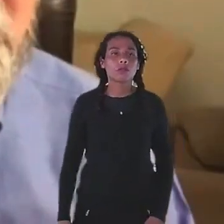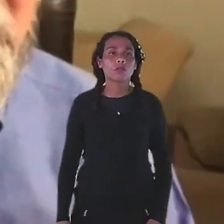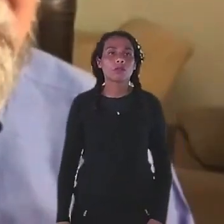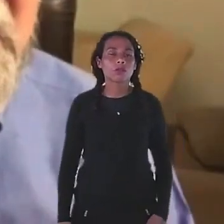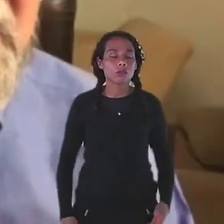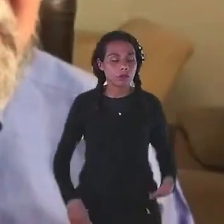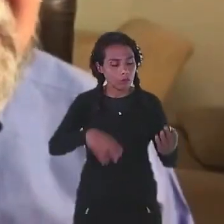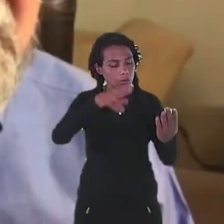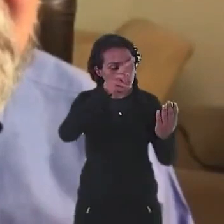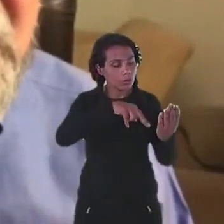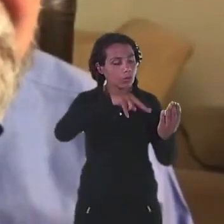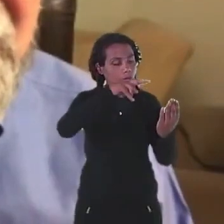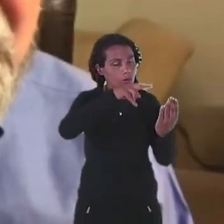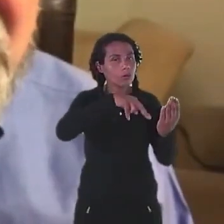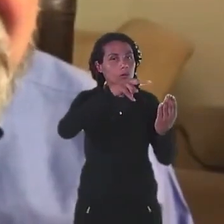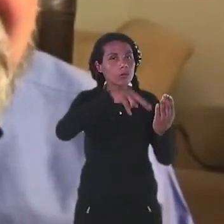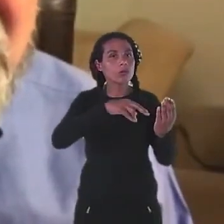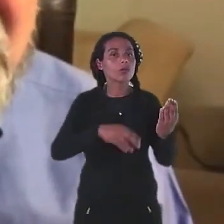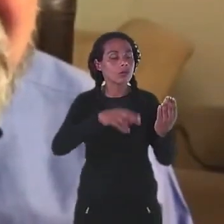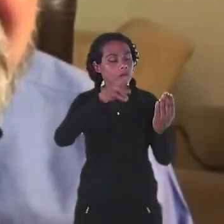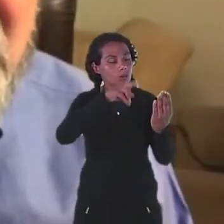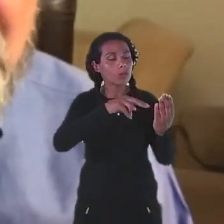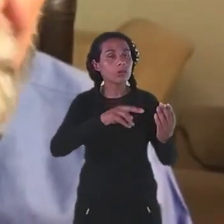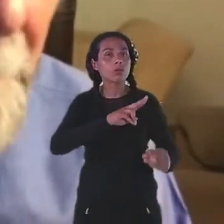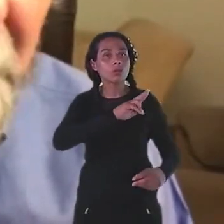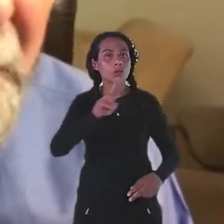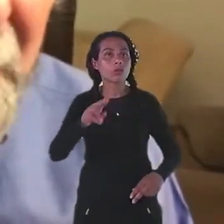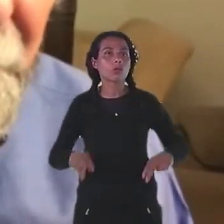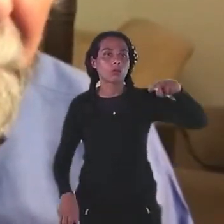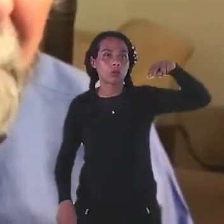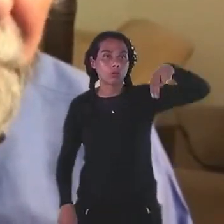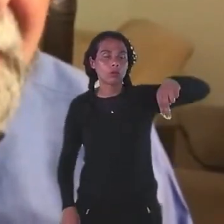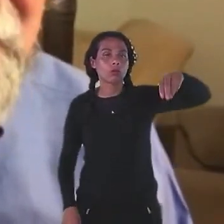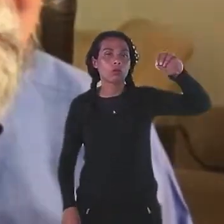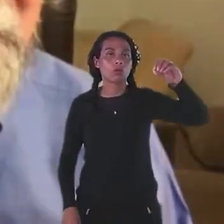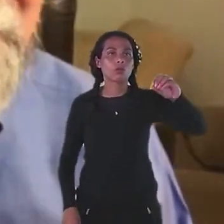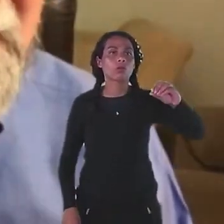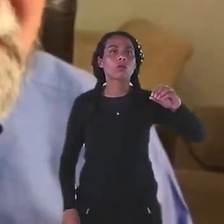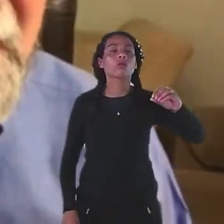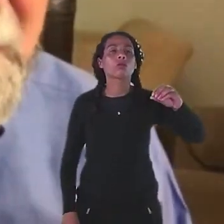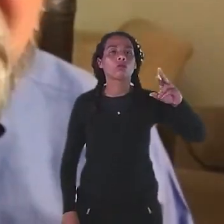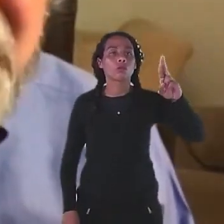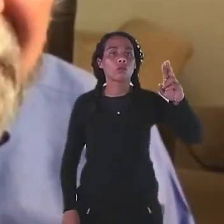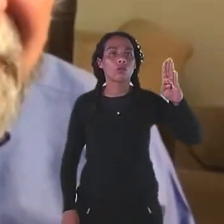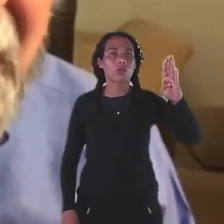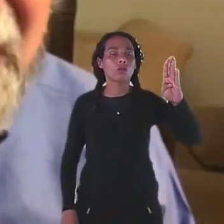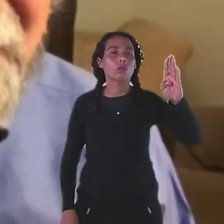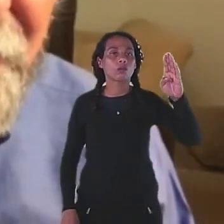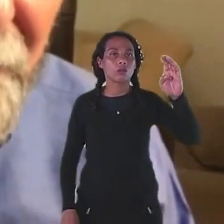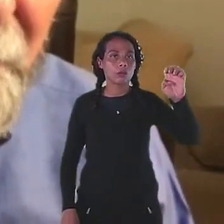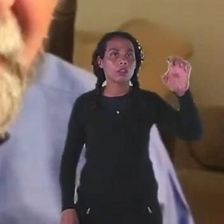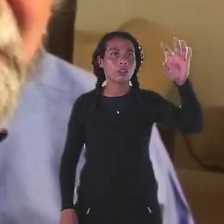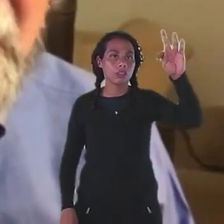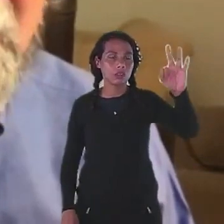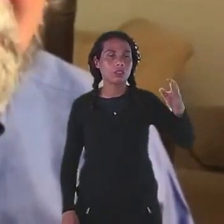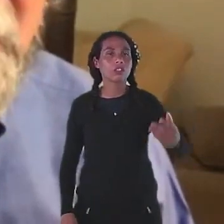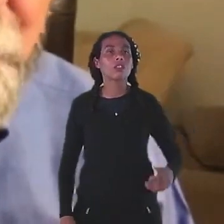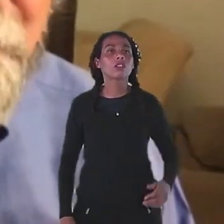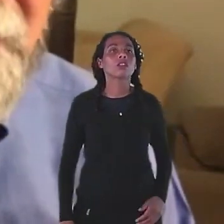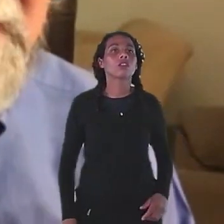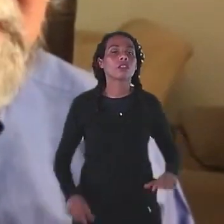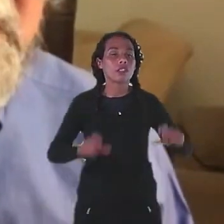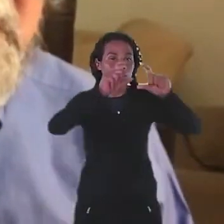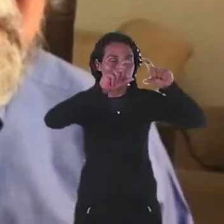ligado ao Gombrich instantaneamente, porque a frase do livro é: não existe arte com